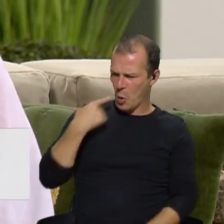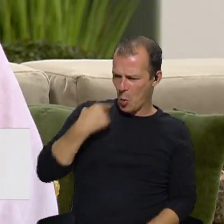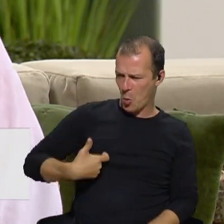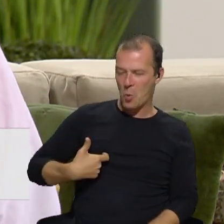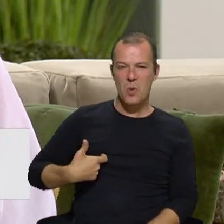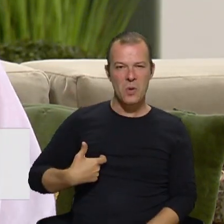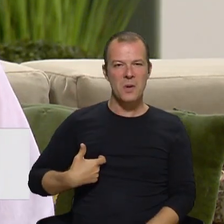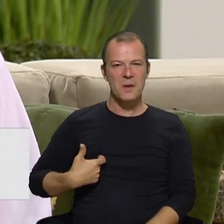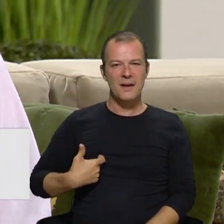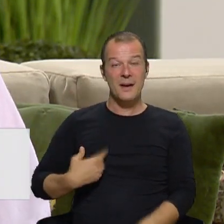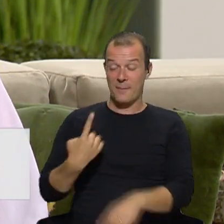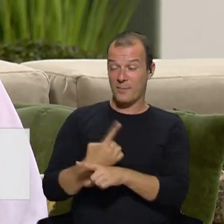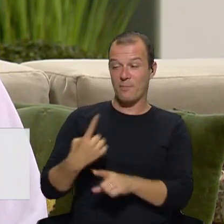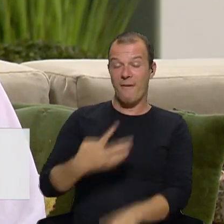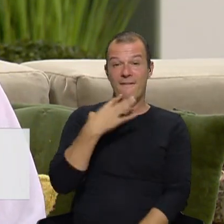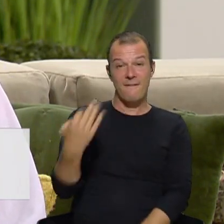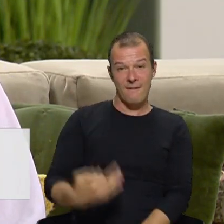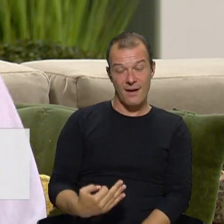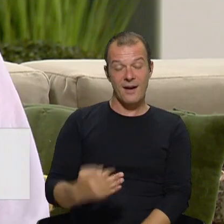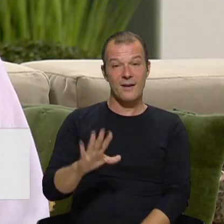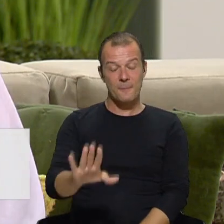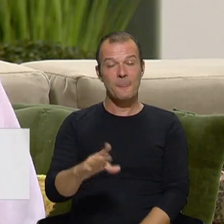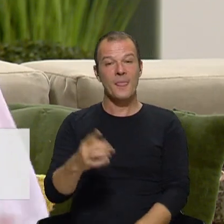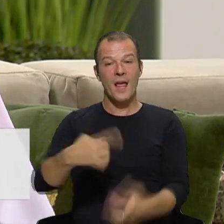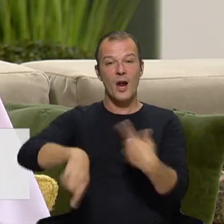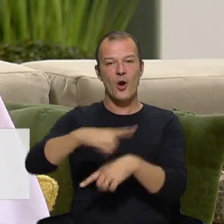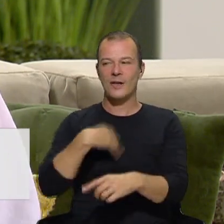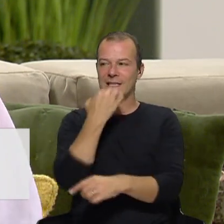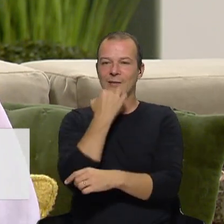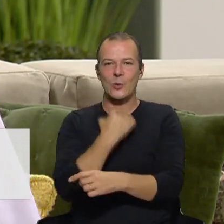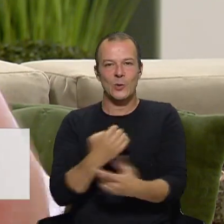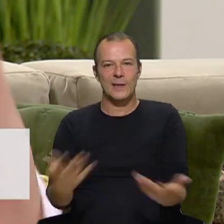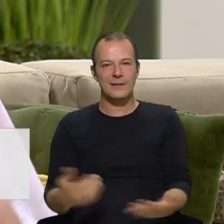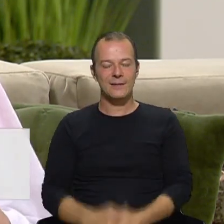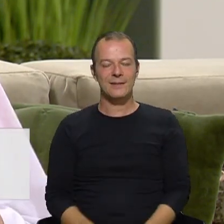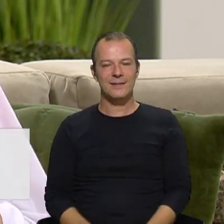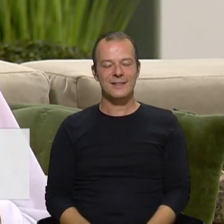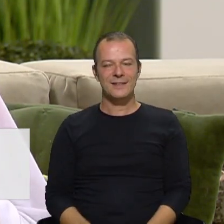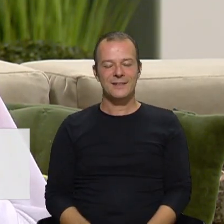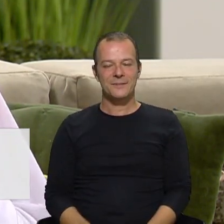Maravilha. Porque, de facto, nós ficamos contentes. E um bocadinho